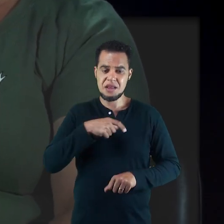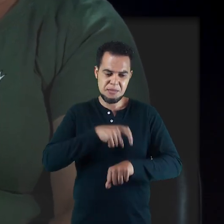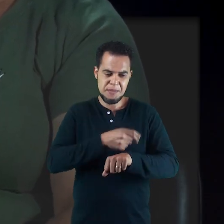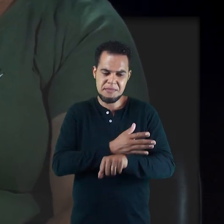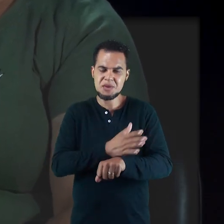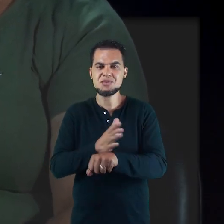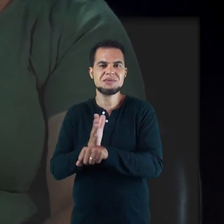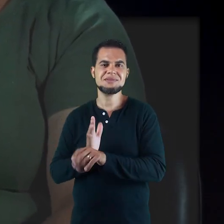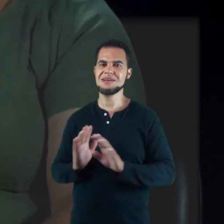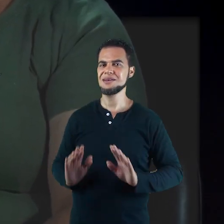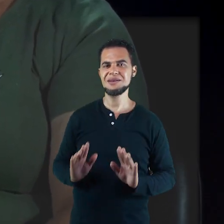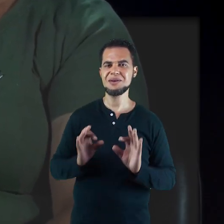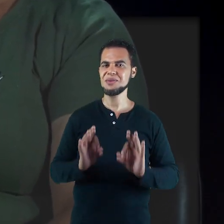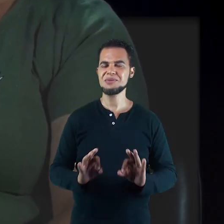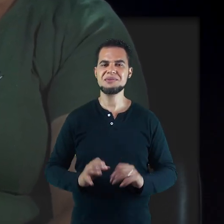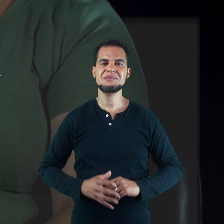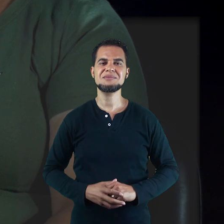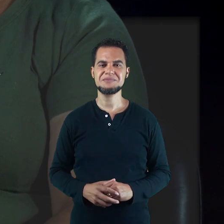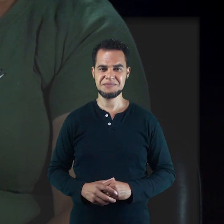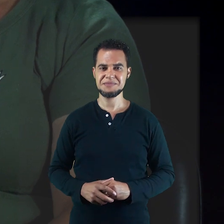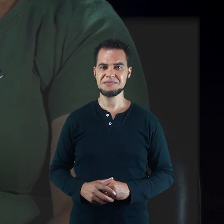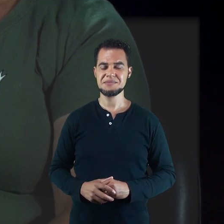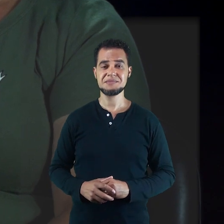momento. Tudo na vida tem momento.